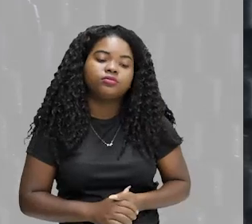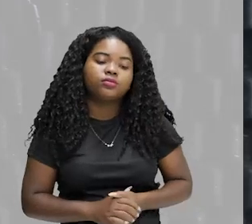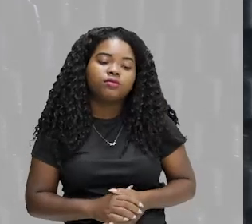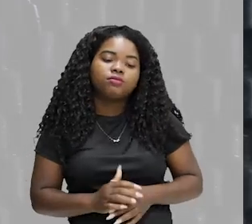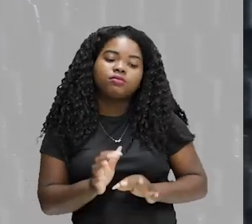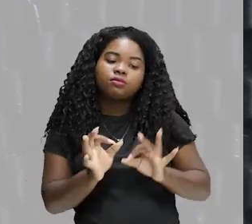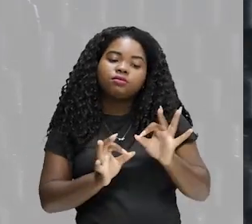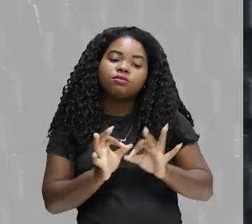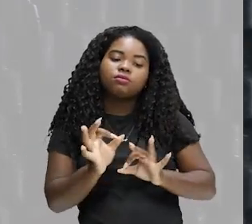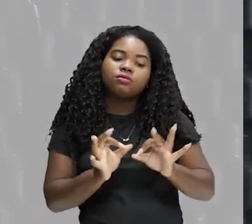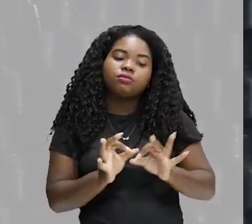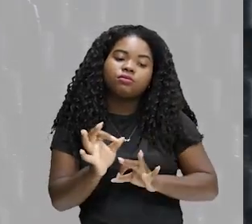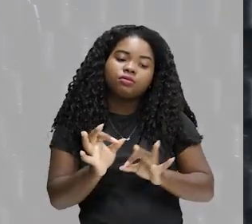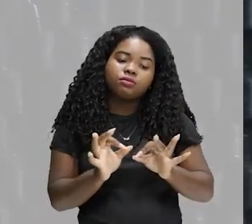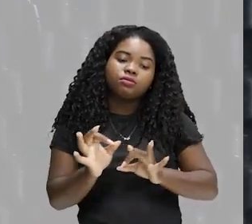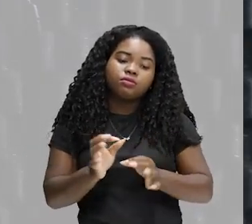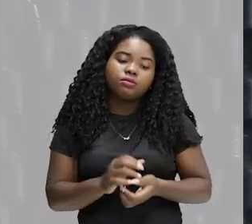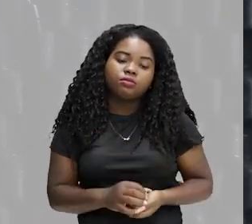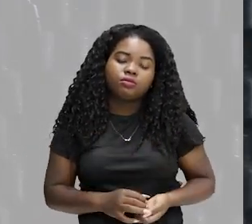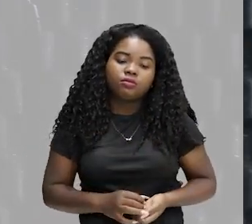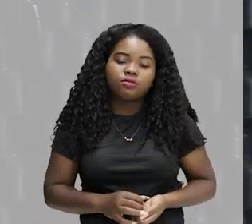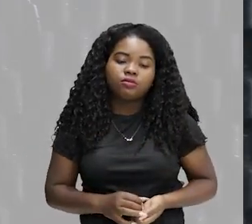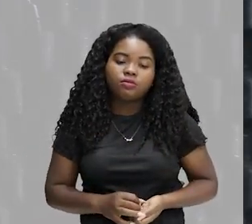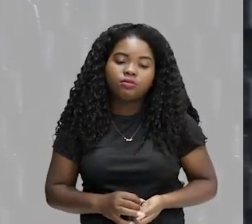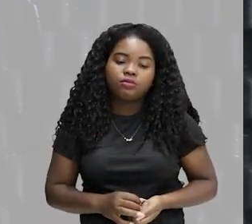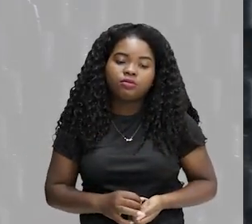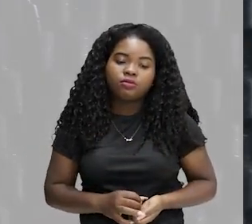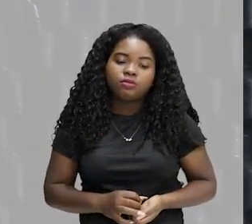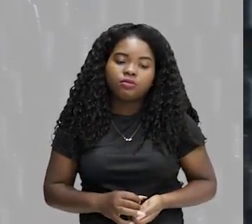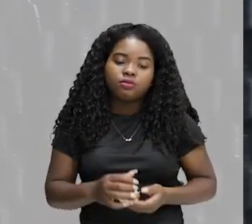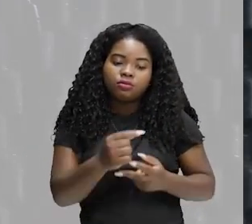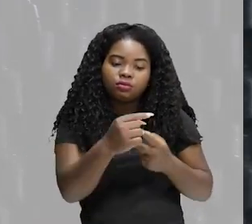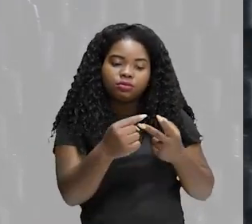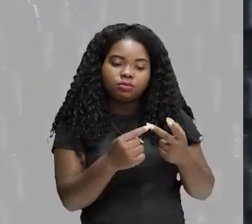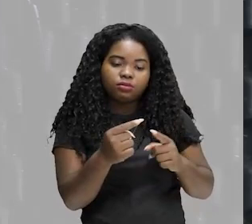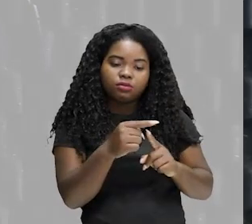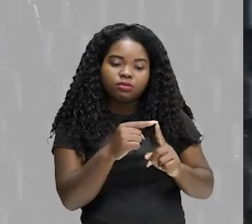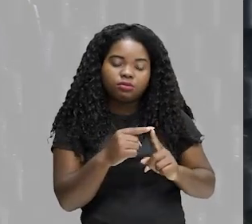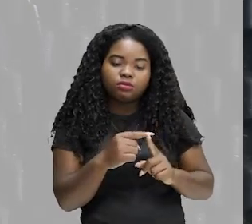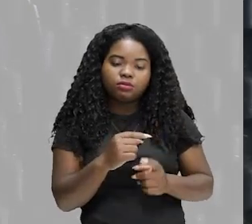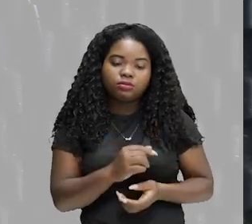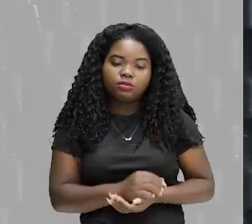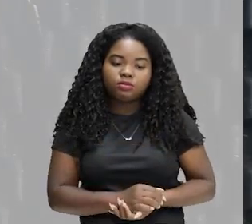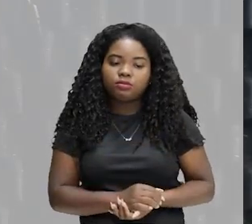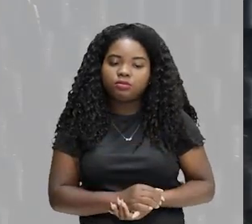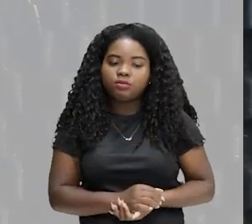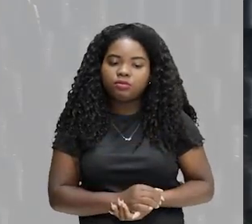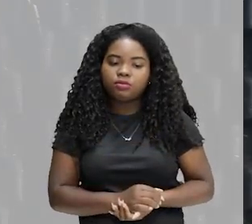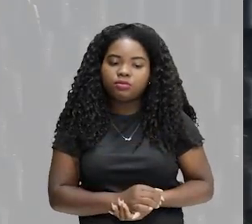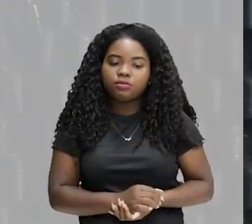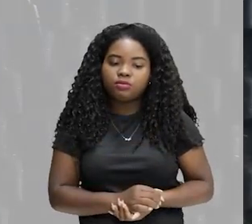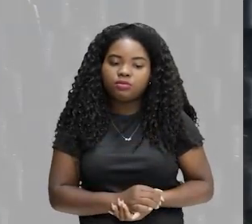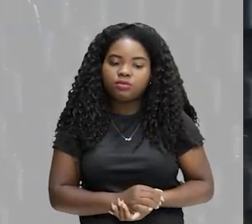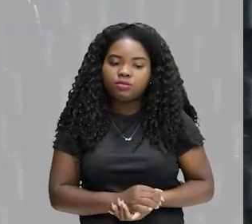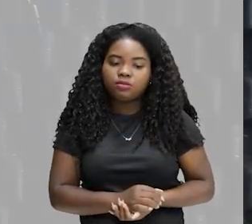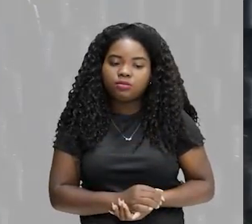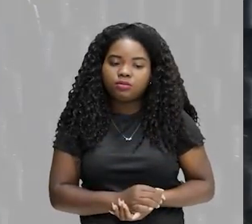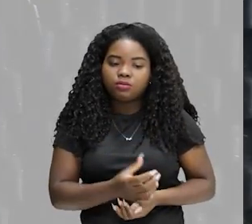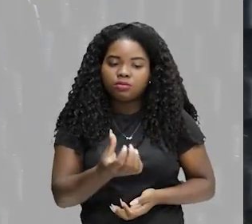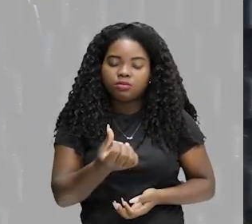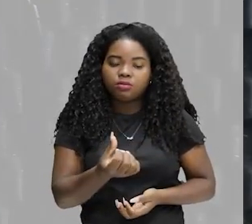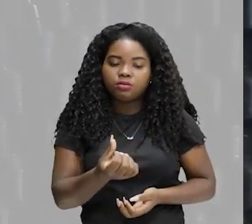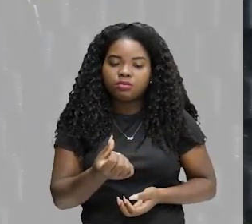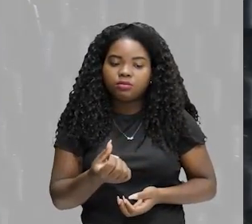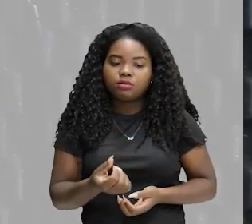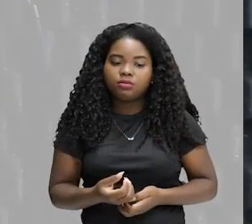separar essa inequação, essa desigualdade, em dois momentos, uma parte e a outra parte. No caso, ó,